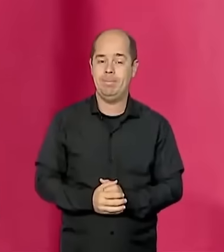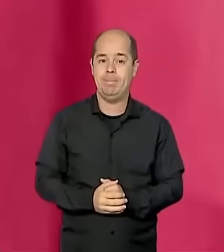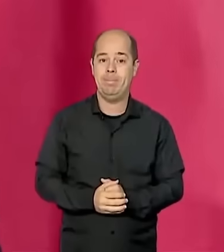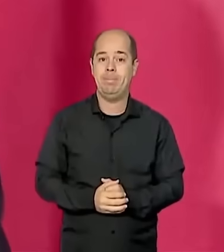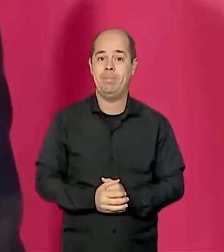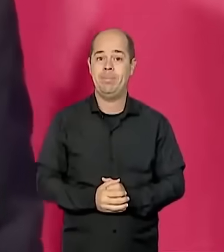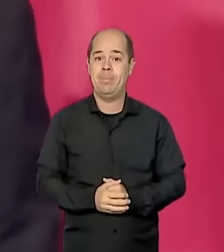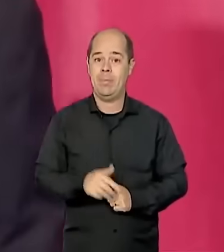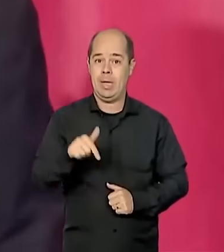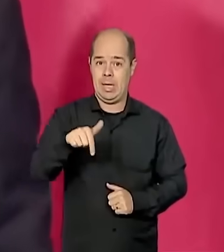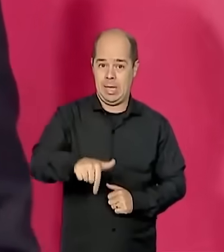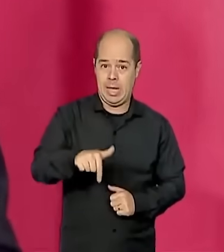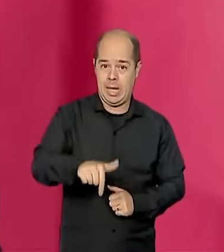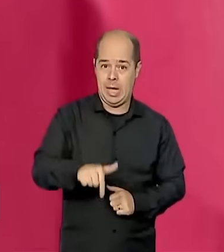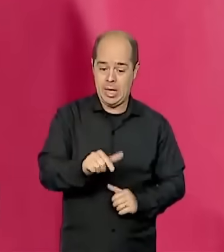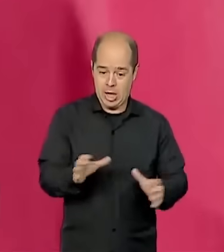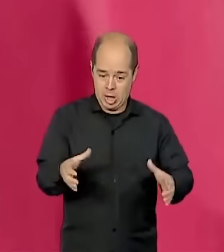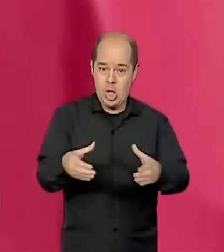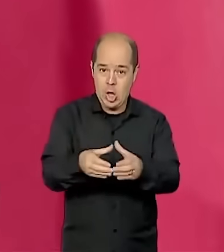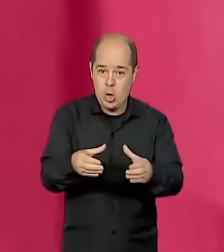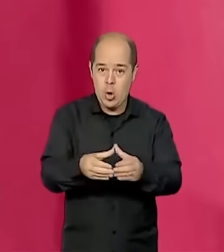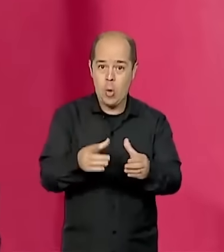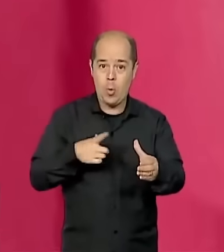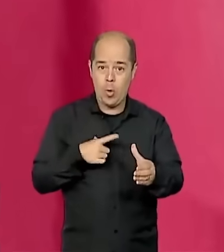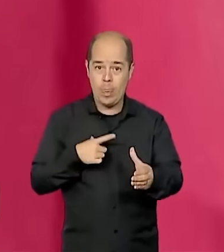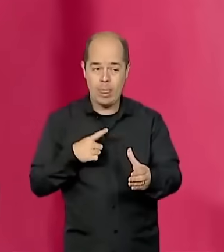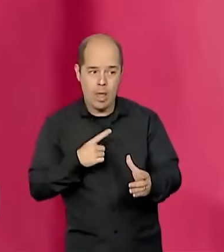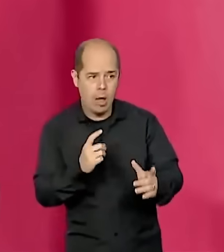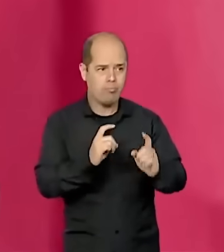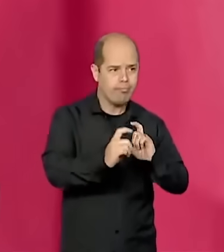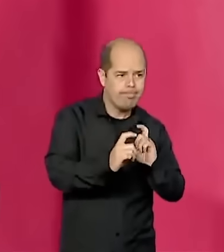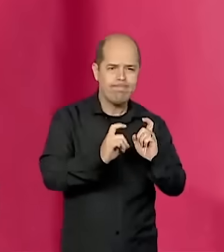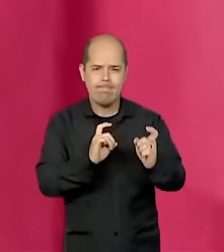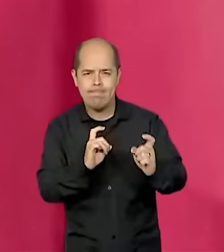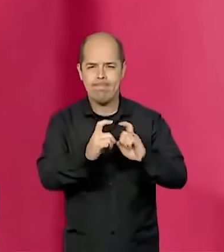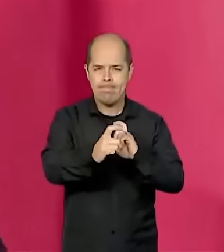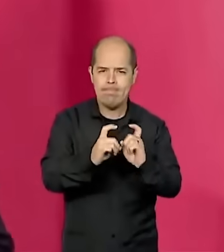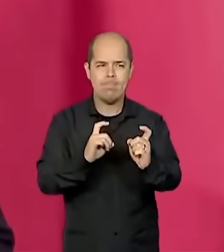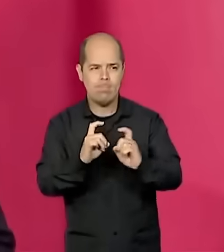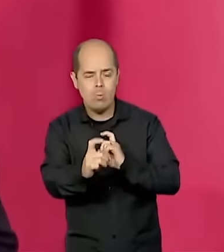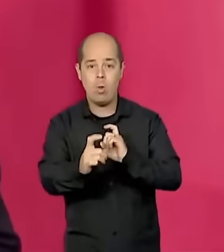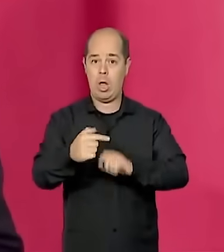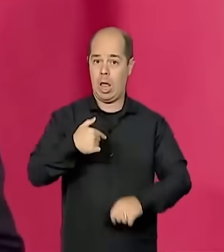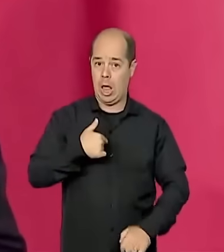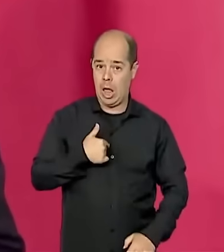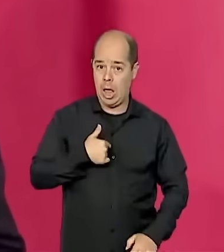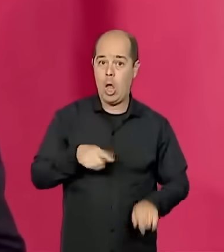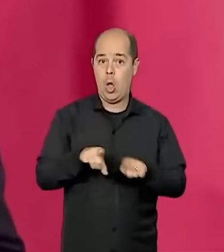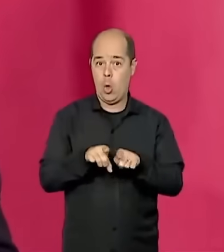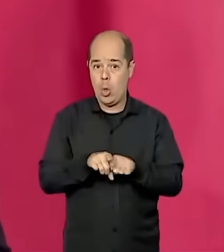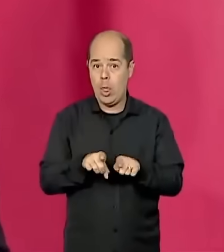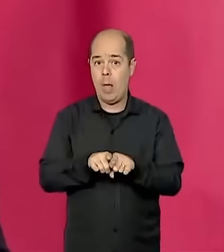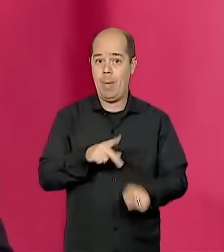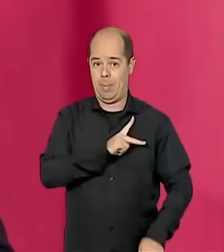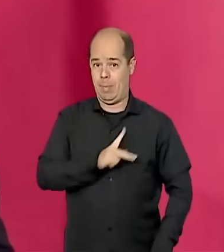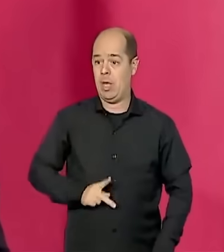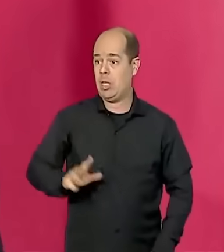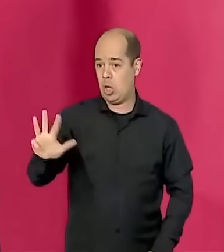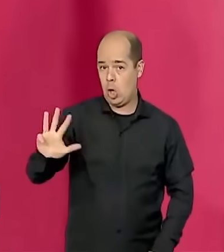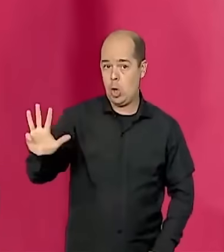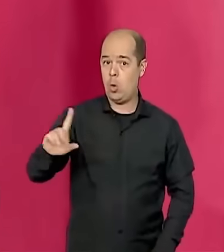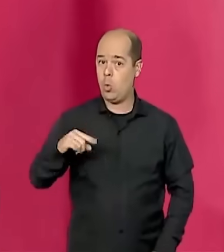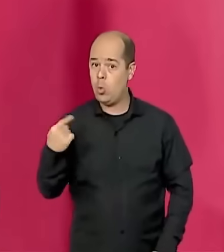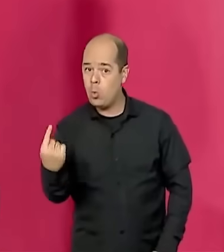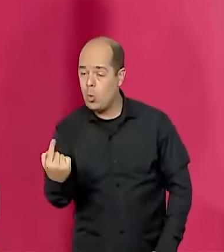conduzido essas negociações e eu e o presidente Lula temos mantido contato a respeito